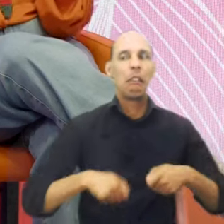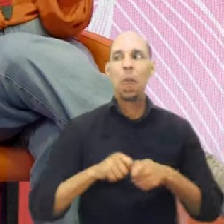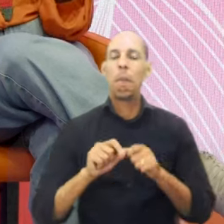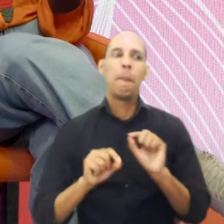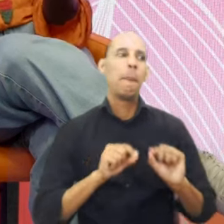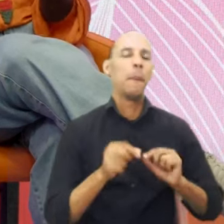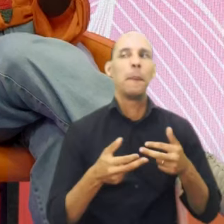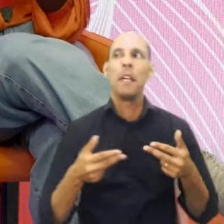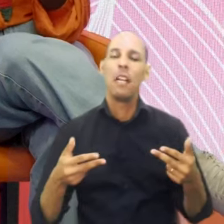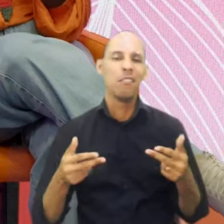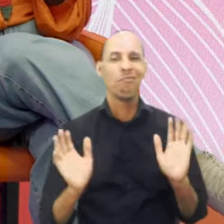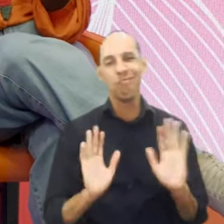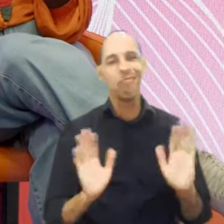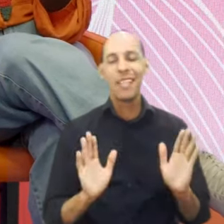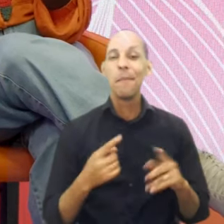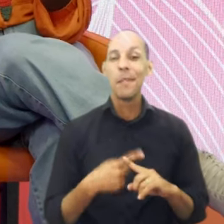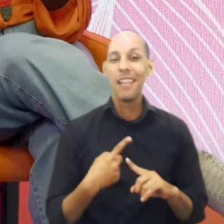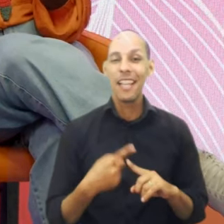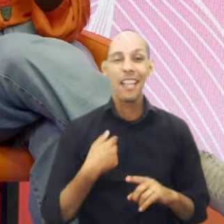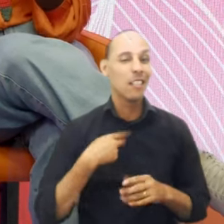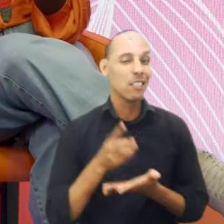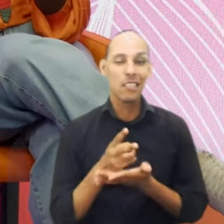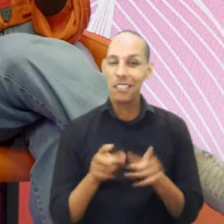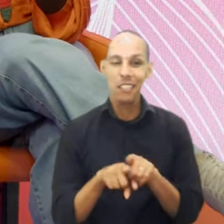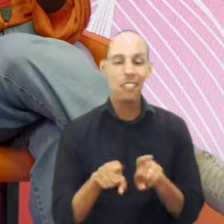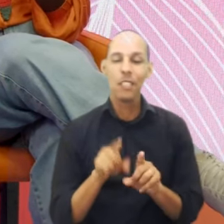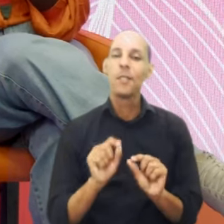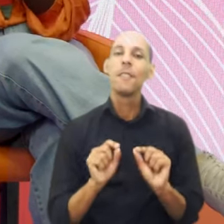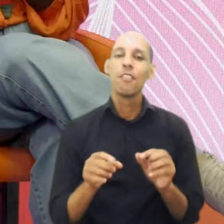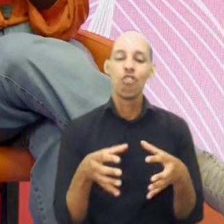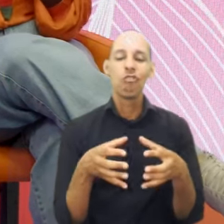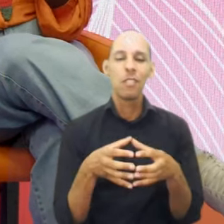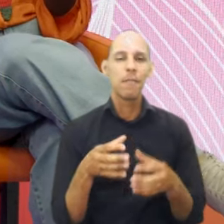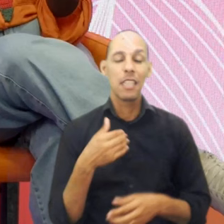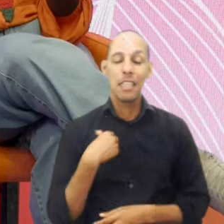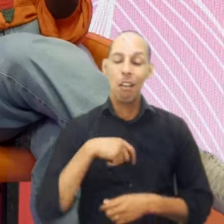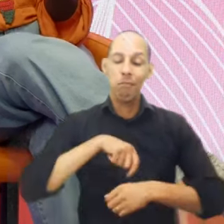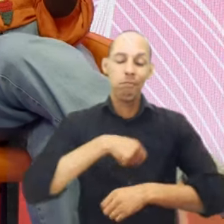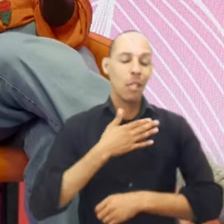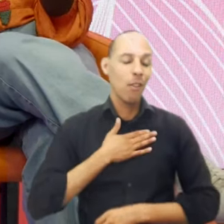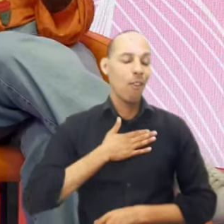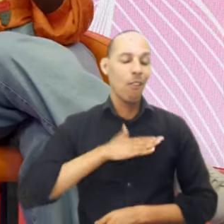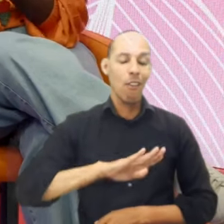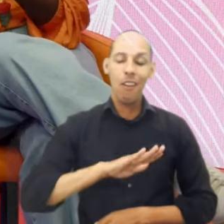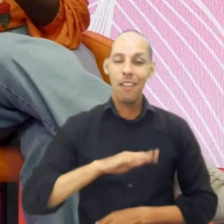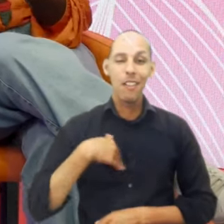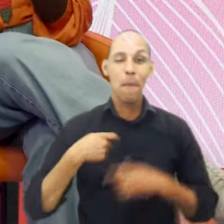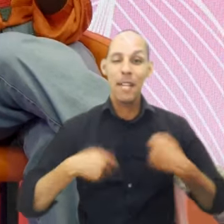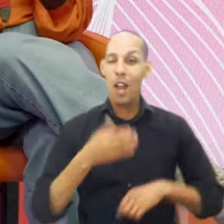lista, eu preciso fazer aquela coisa. Até porque eu também sempre fui desse time do, gente, não gosto de cozinhar, cozinho o que eu preciso